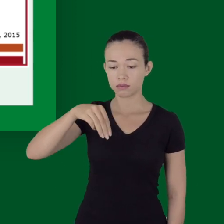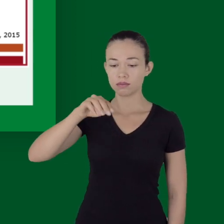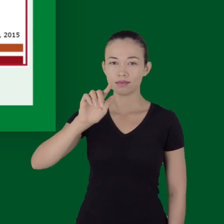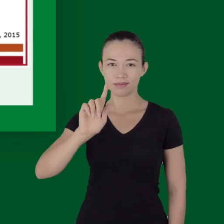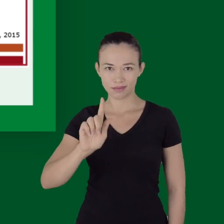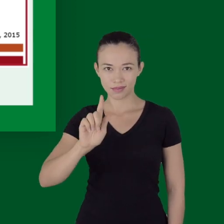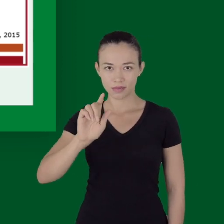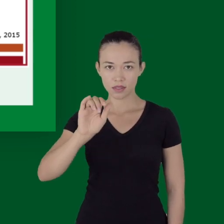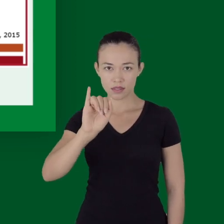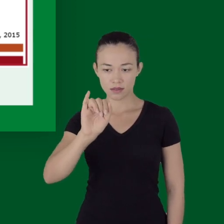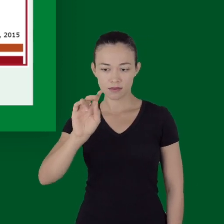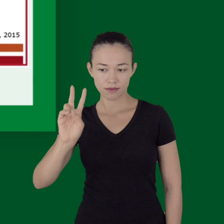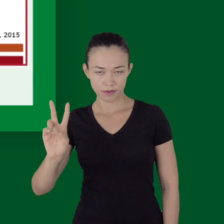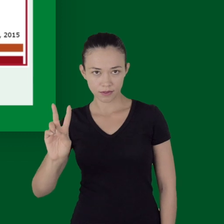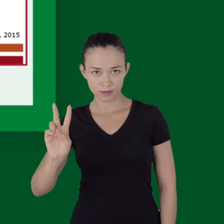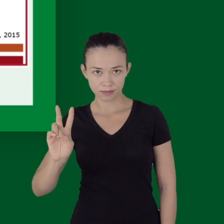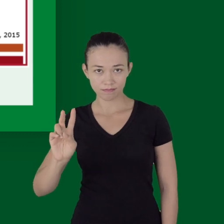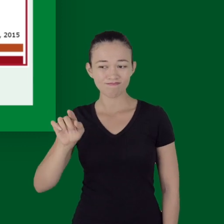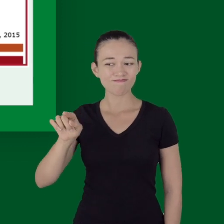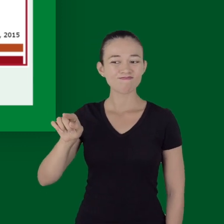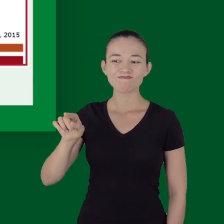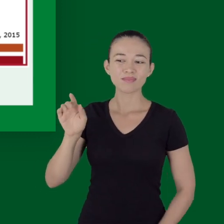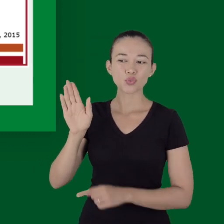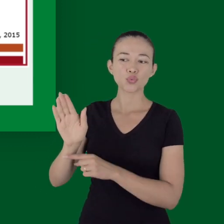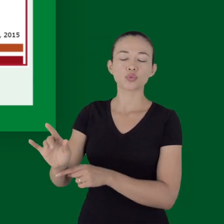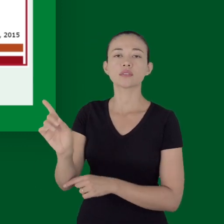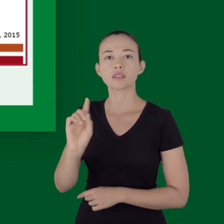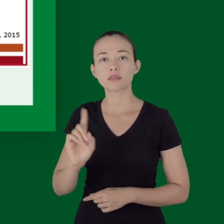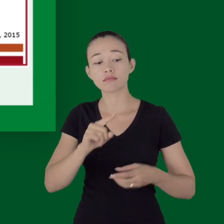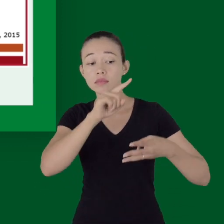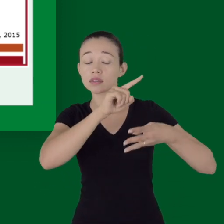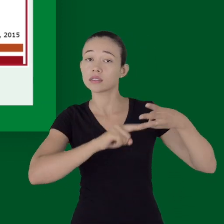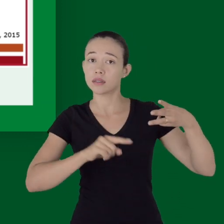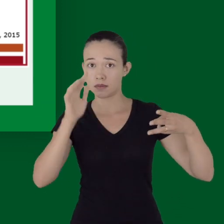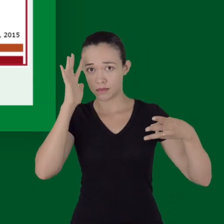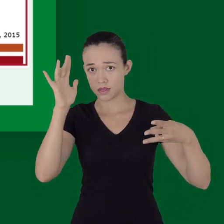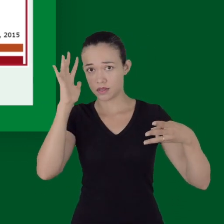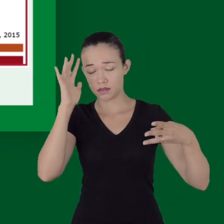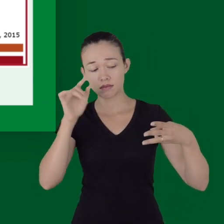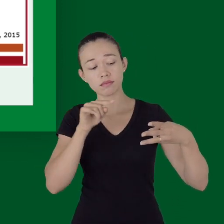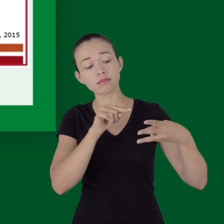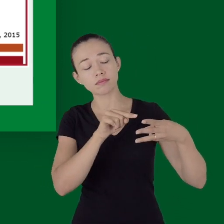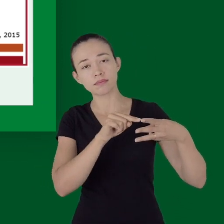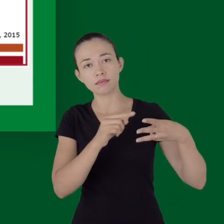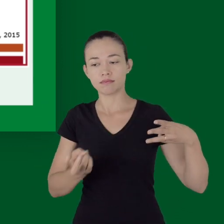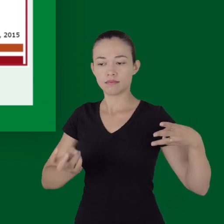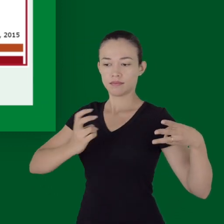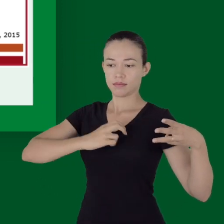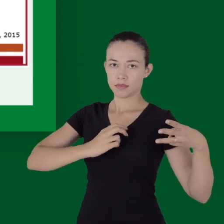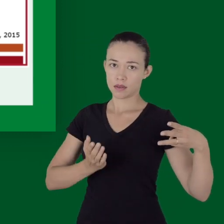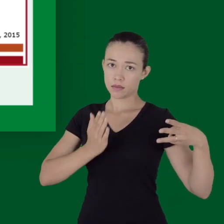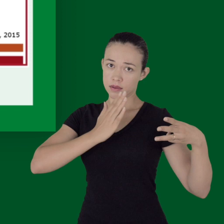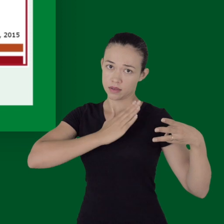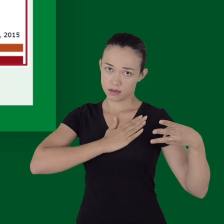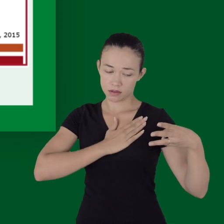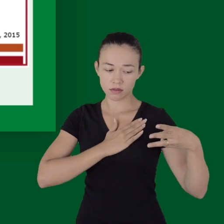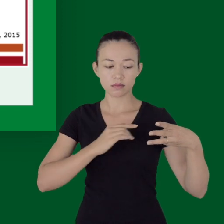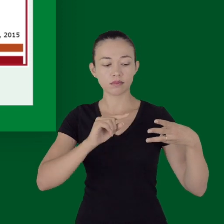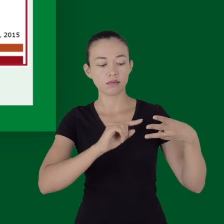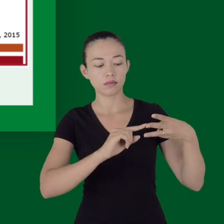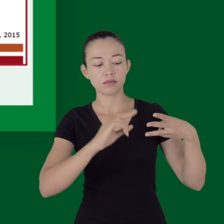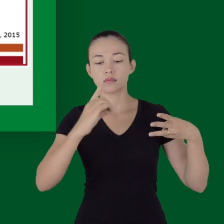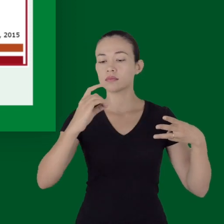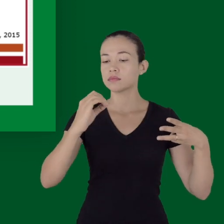E se a atropina já não funcionar, a gente pensar nas 3 possibilidades. No ACLS a gente já consegue